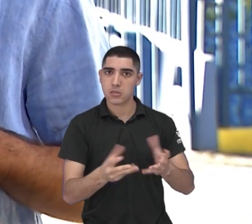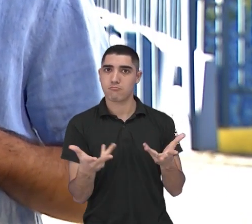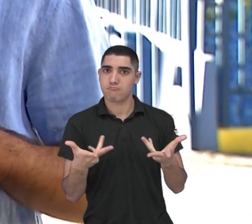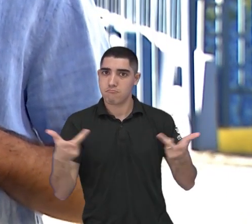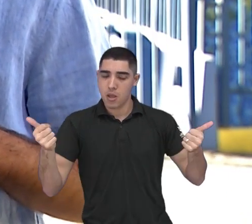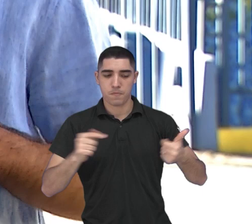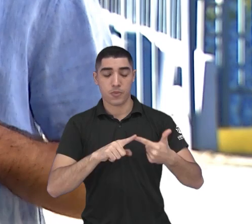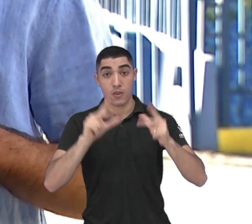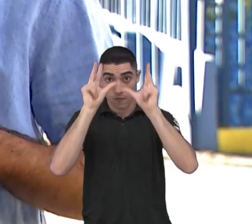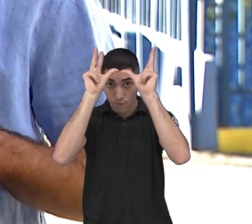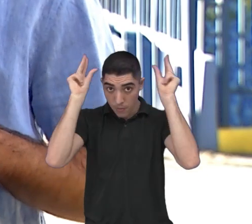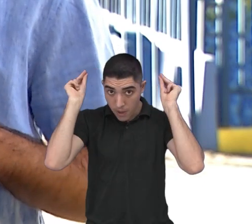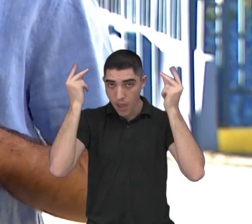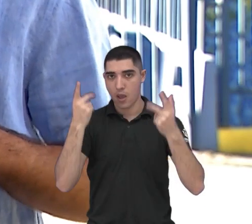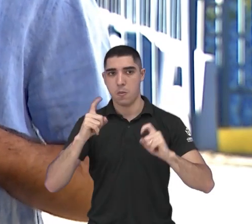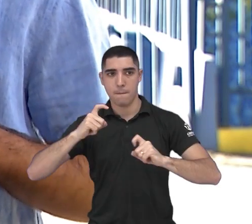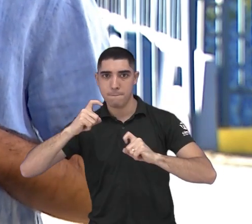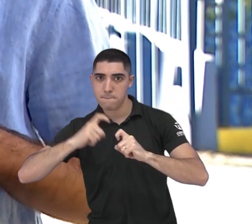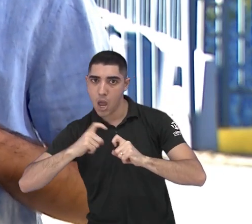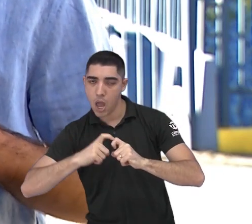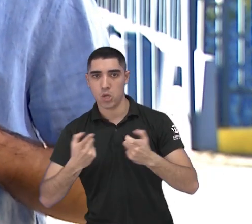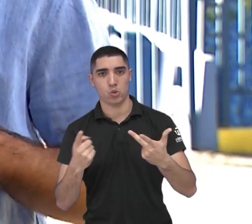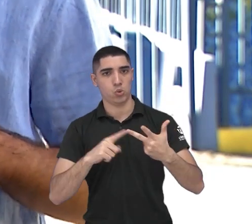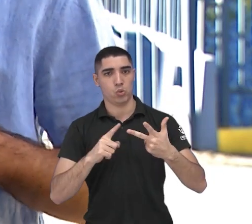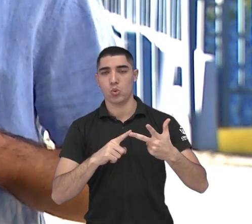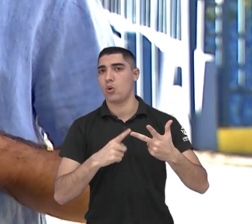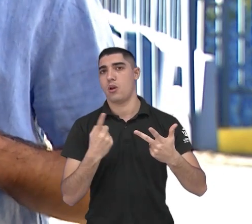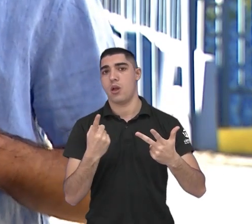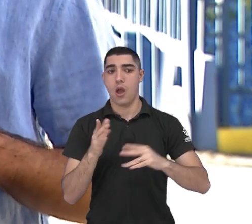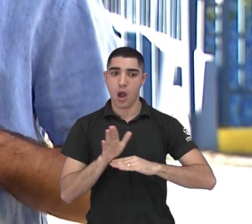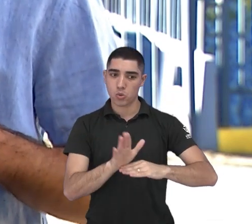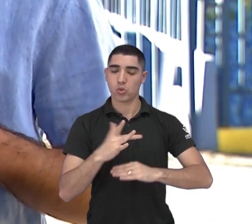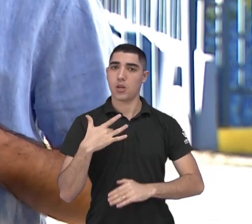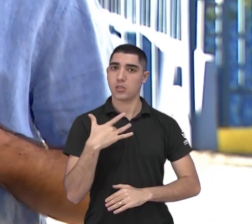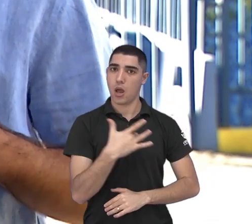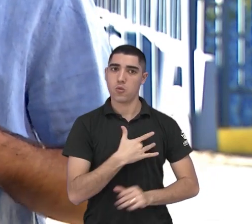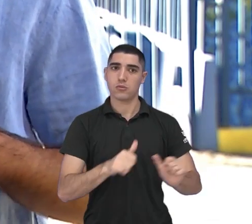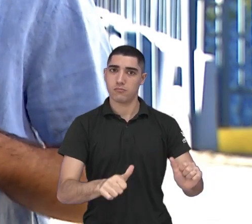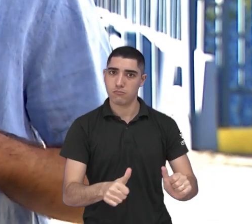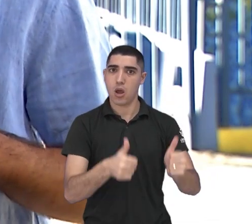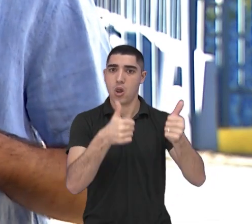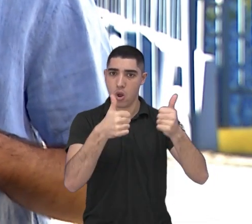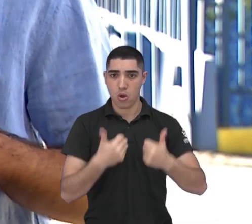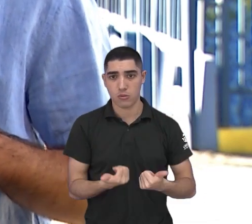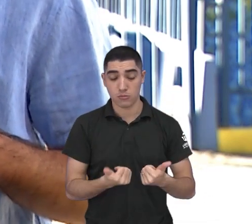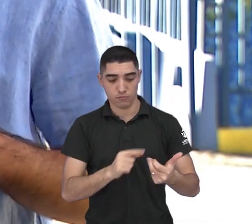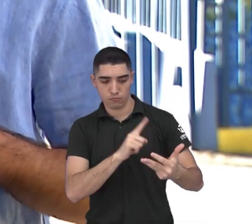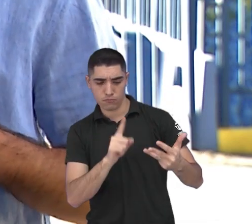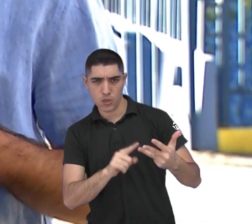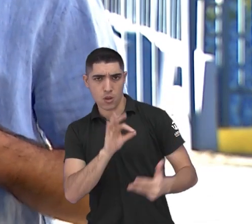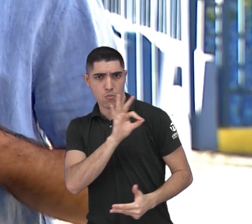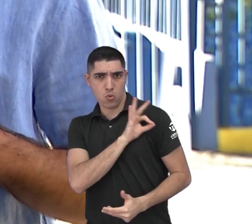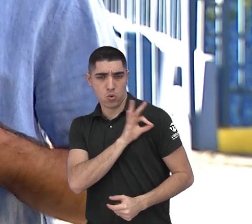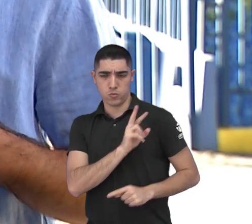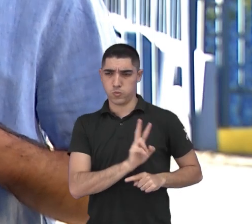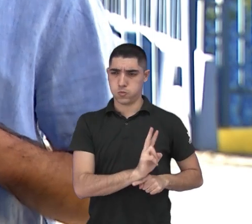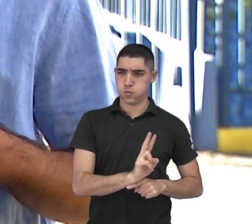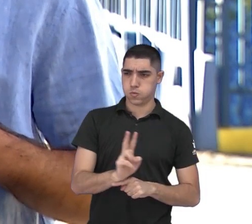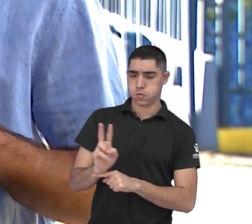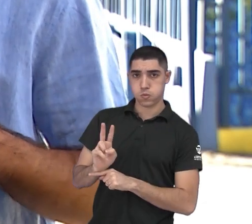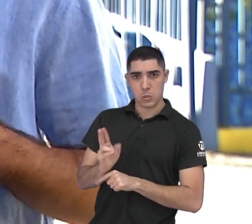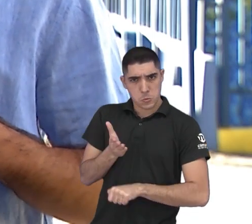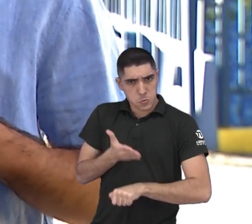educação de qualidade. Enfermeiros e médicos preparados contribuem para um sistema de saúde mais eficiente. E uma guarda